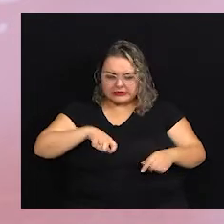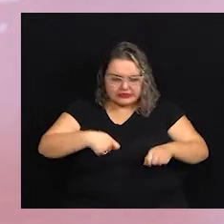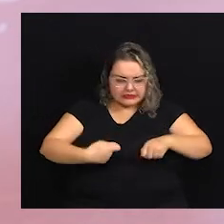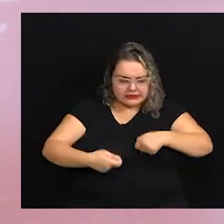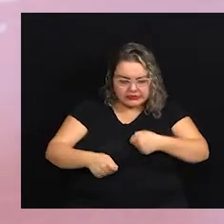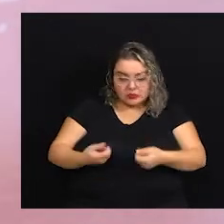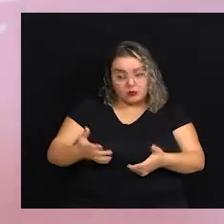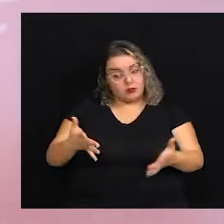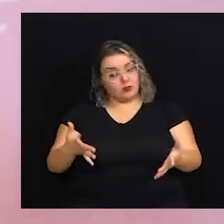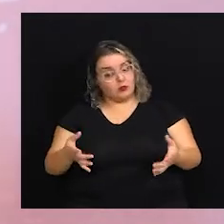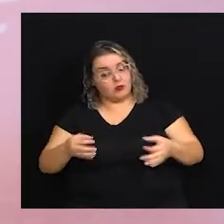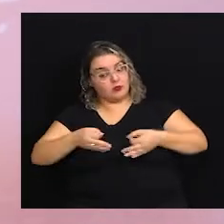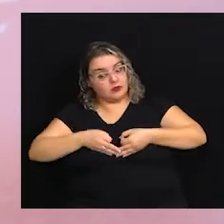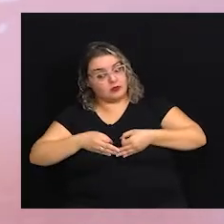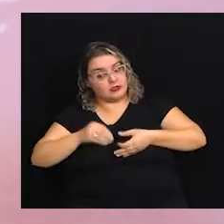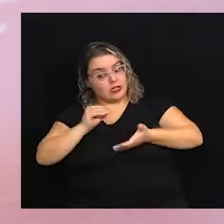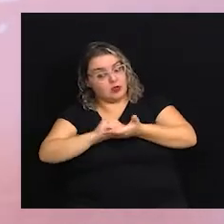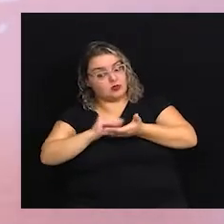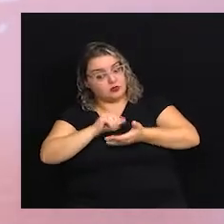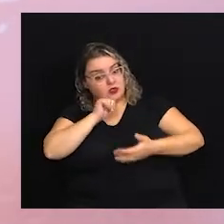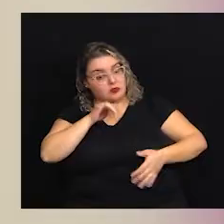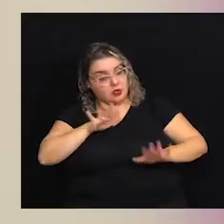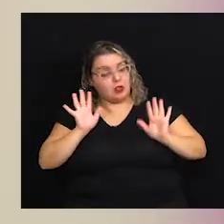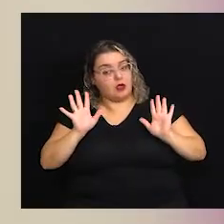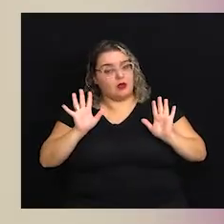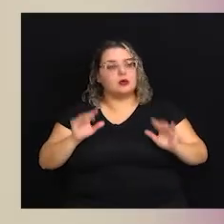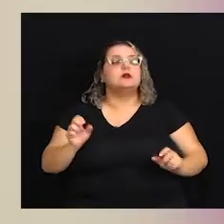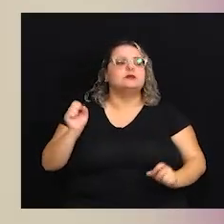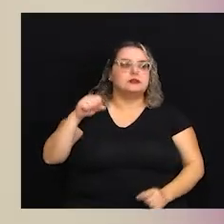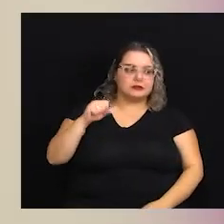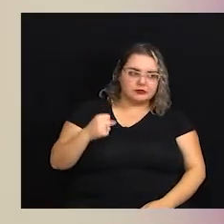também que, tá acabando, vai ser a última.